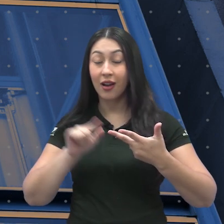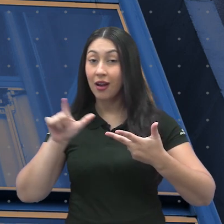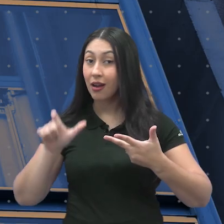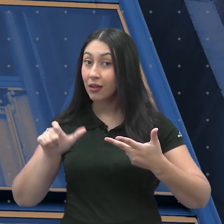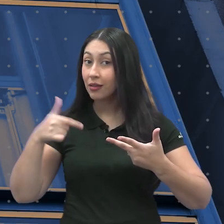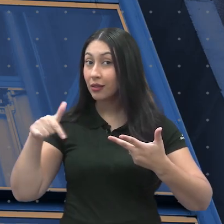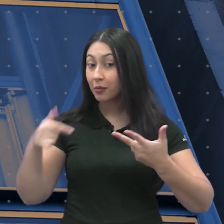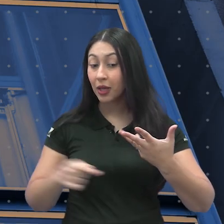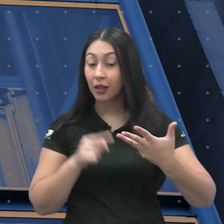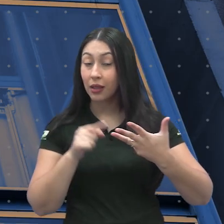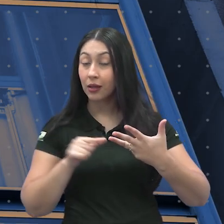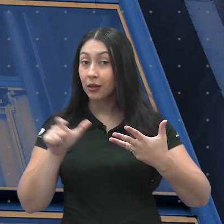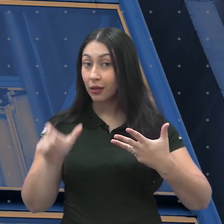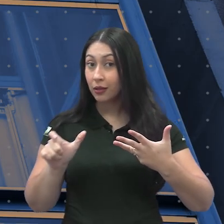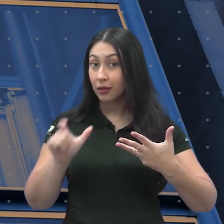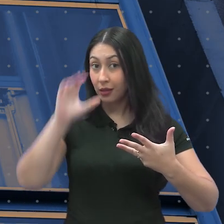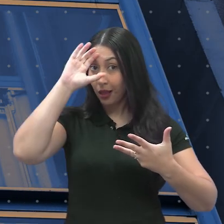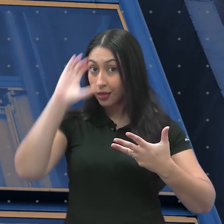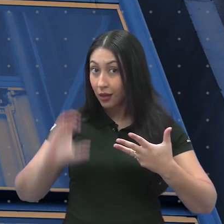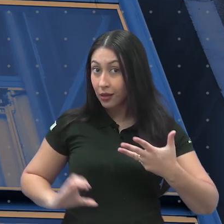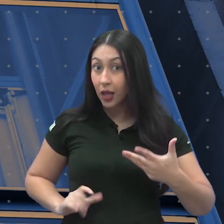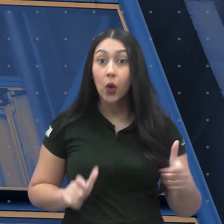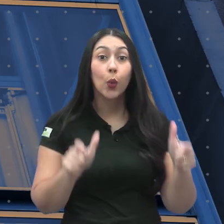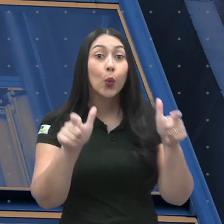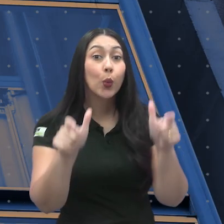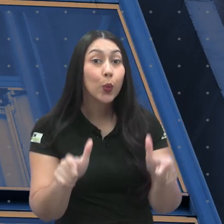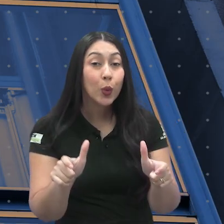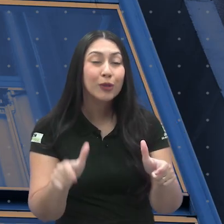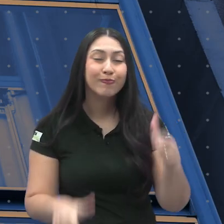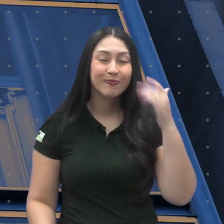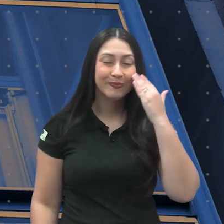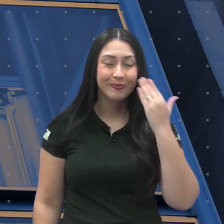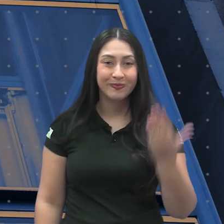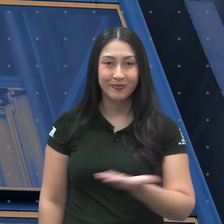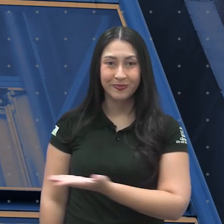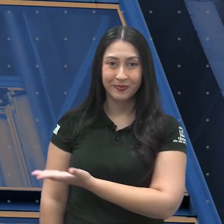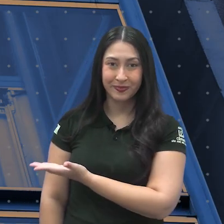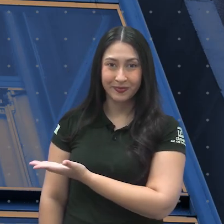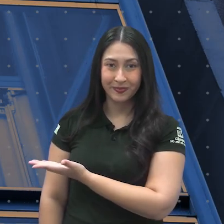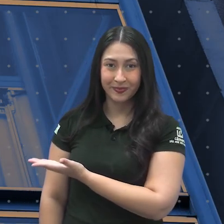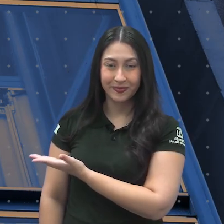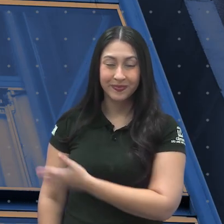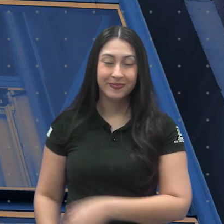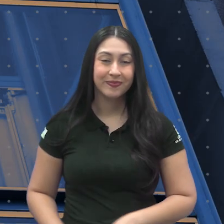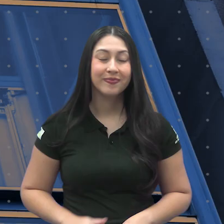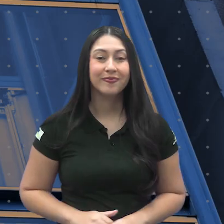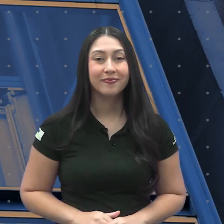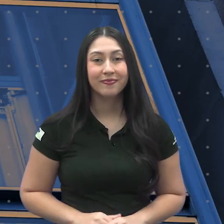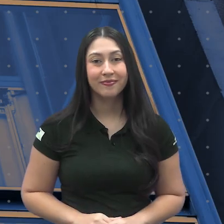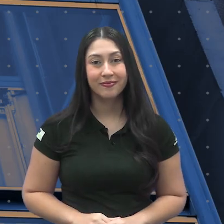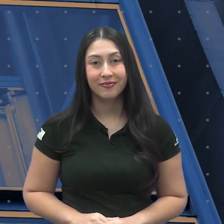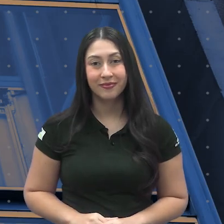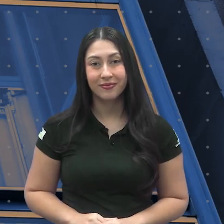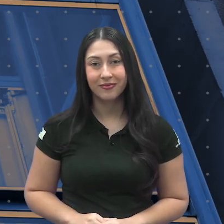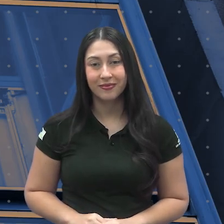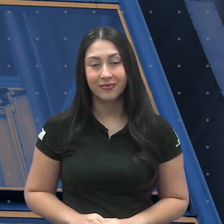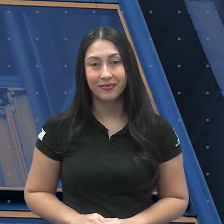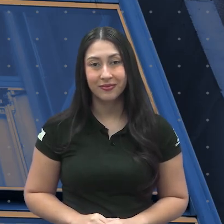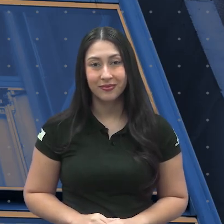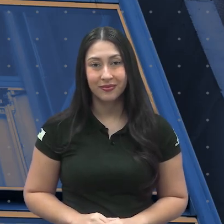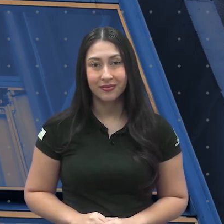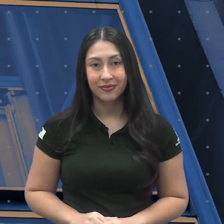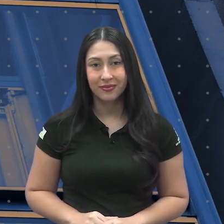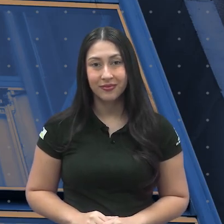de trabalho e o cartão cidadão. O PAT fica localizado na Praça Afonso Pena, número 175, no centro